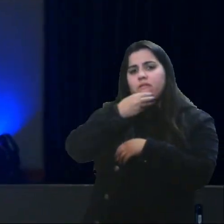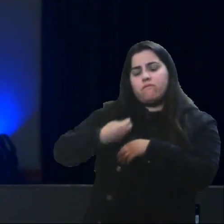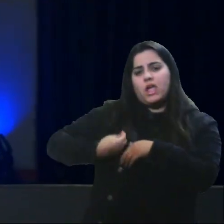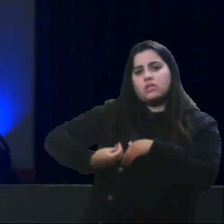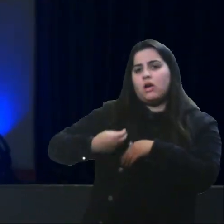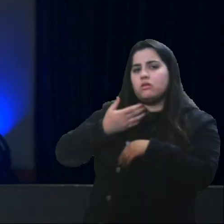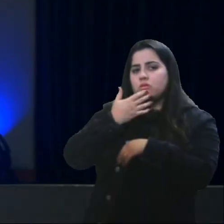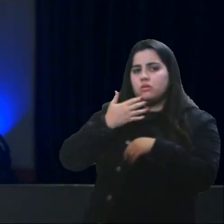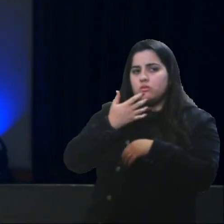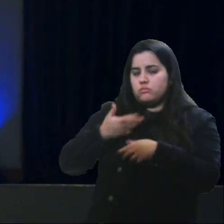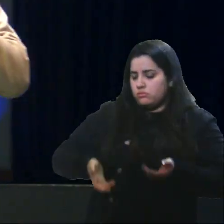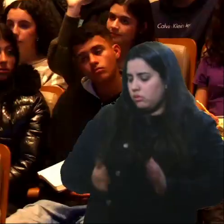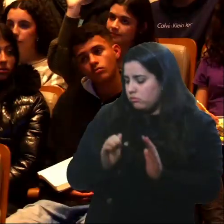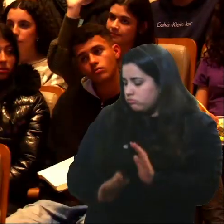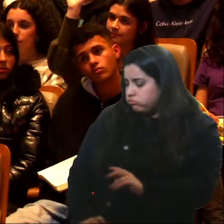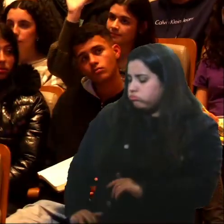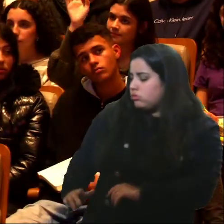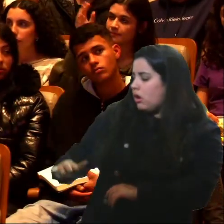aqui? Deixa eu ver.